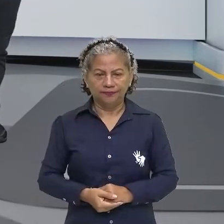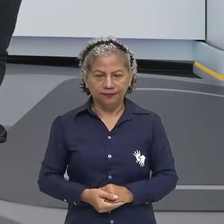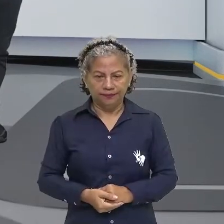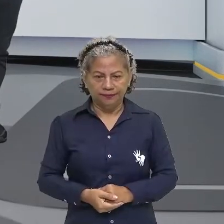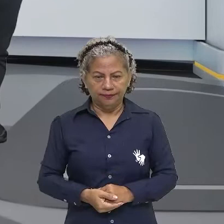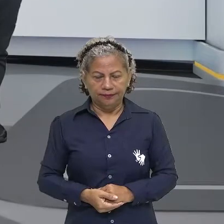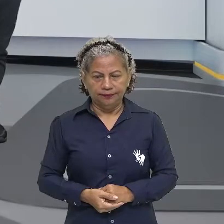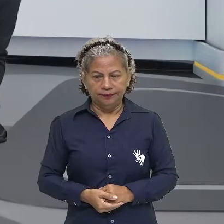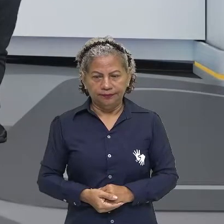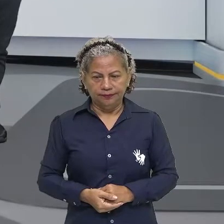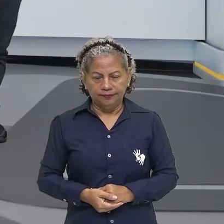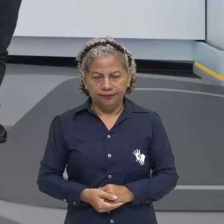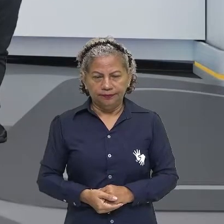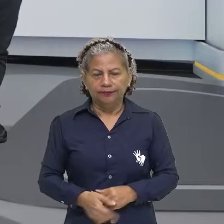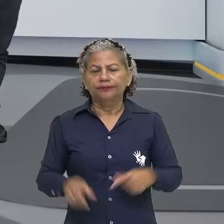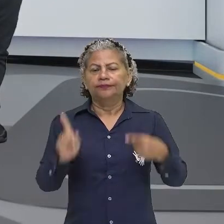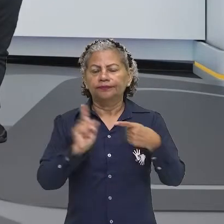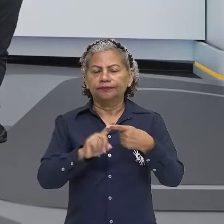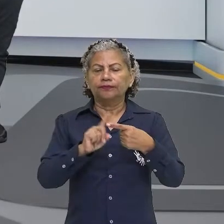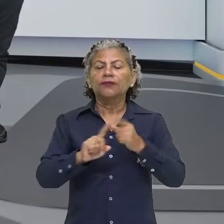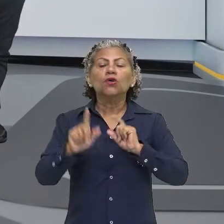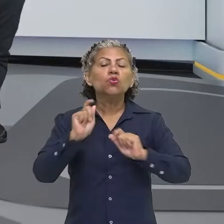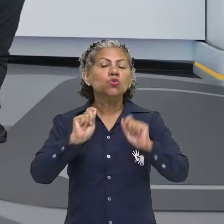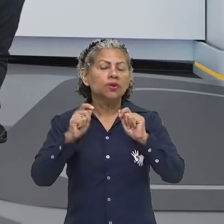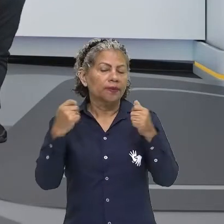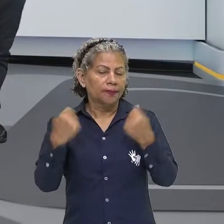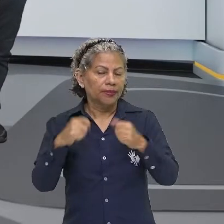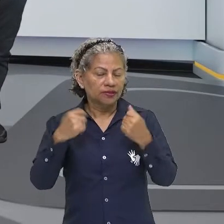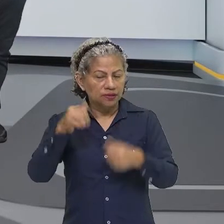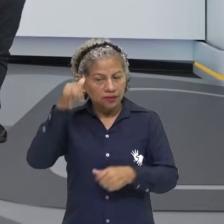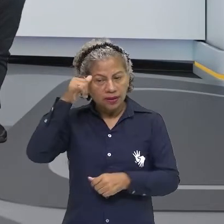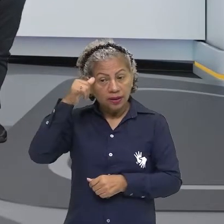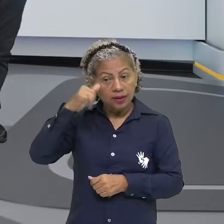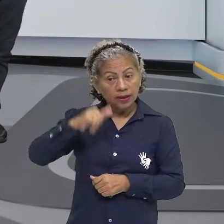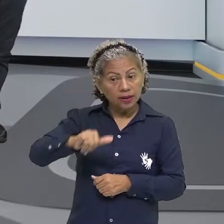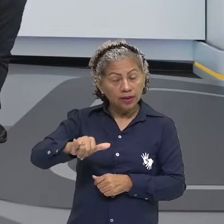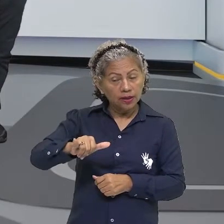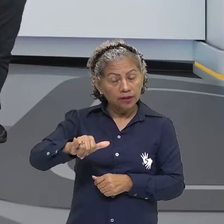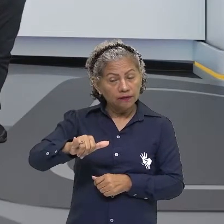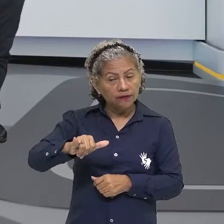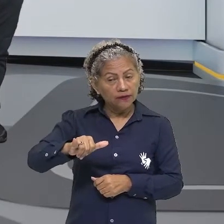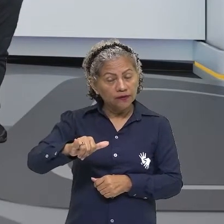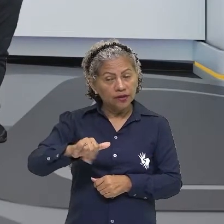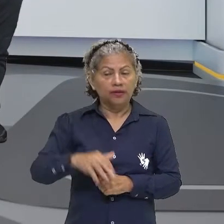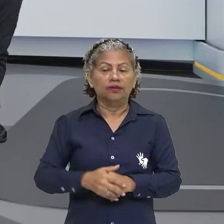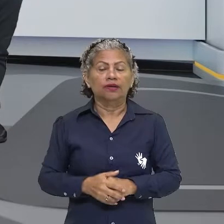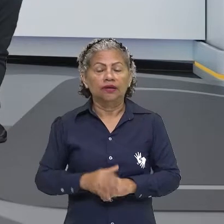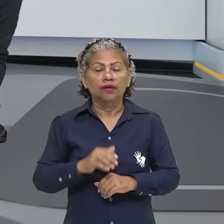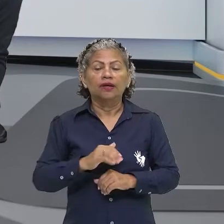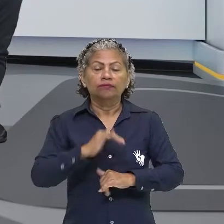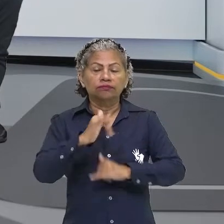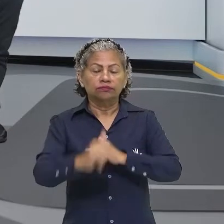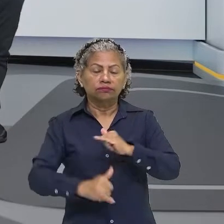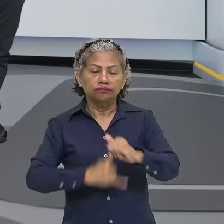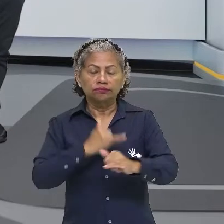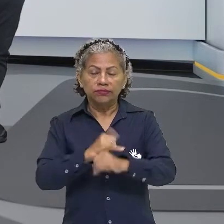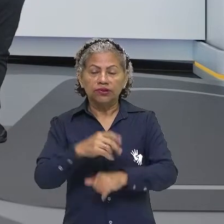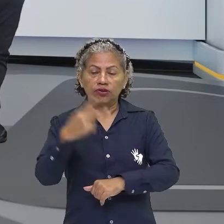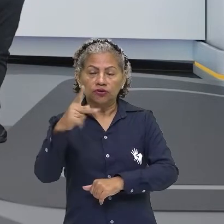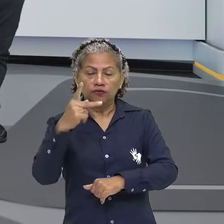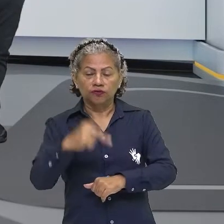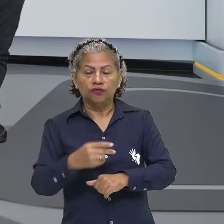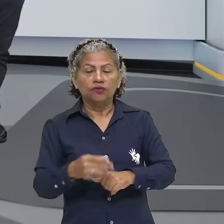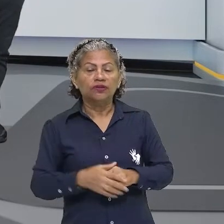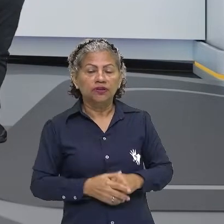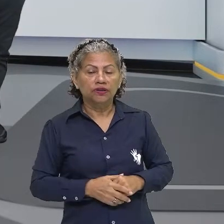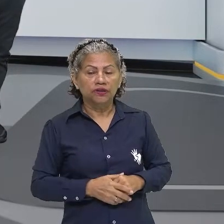O que se deve evitar em ambiente virtual corporativo, aquele em que você está ali no mundo do trabalho, você